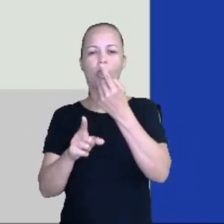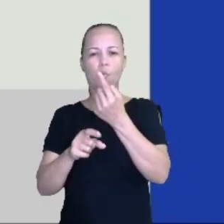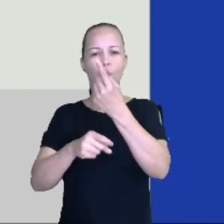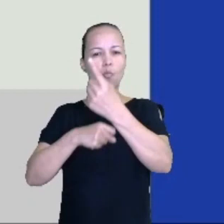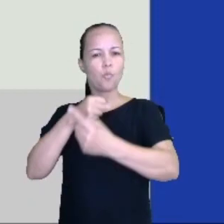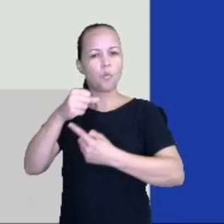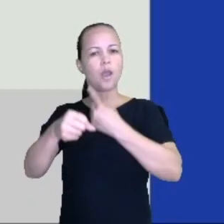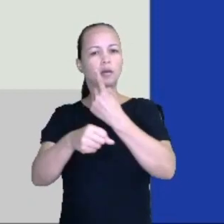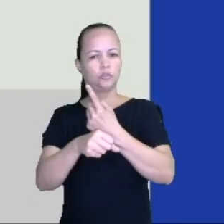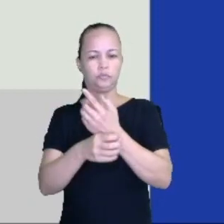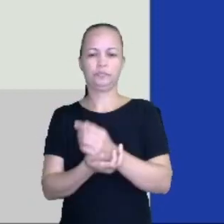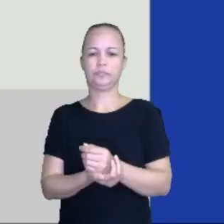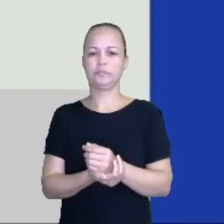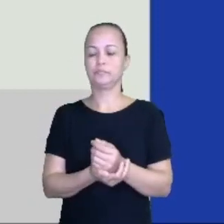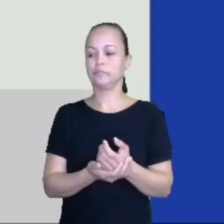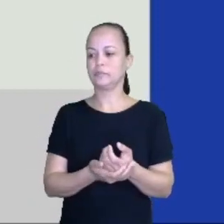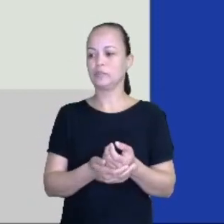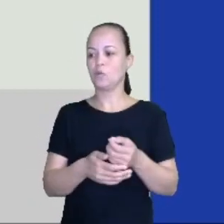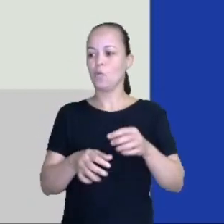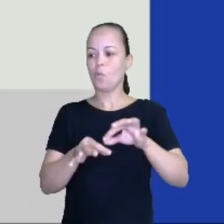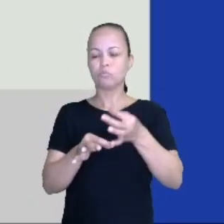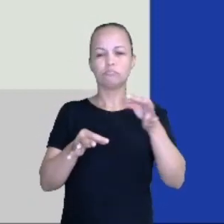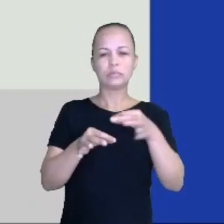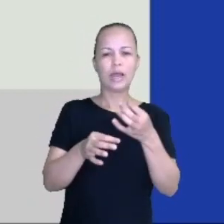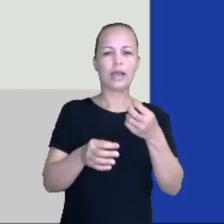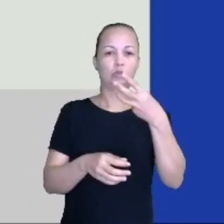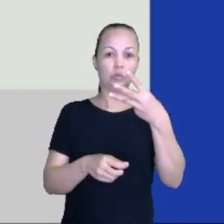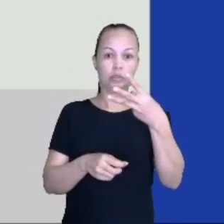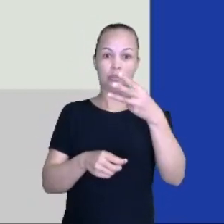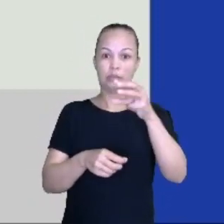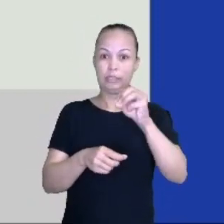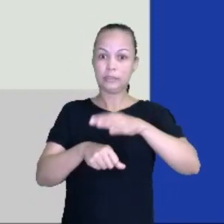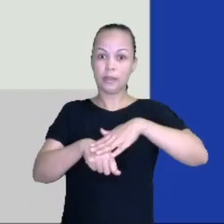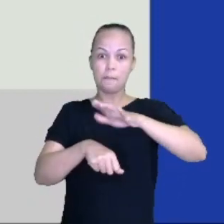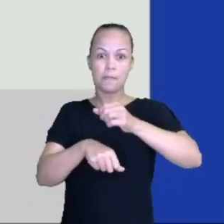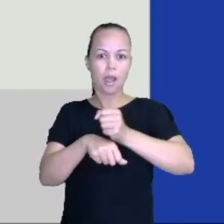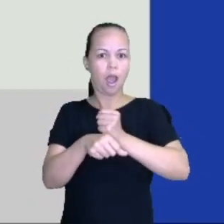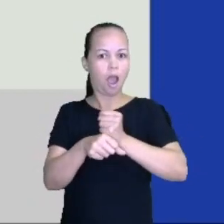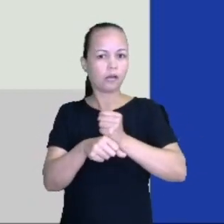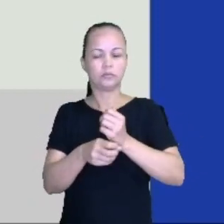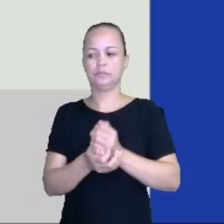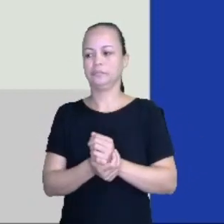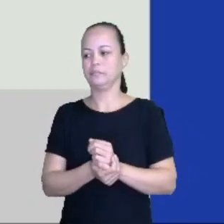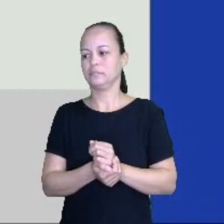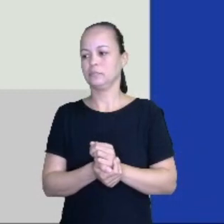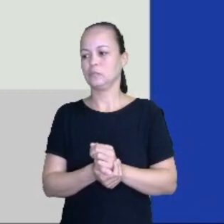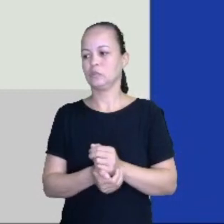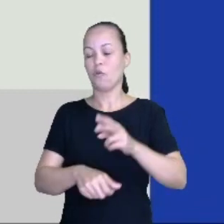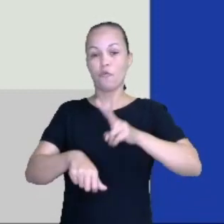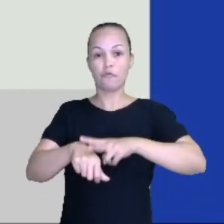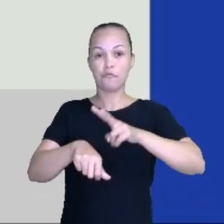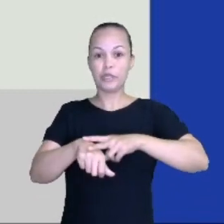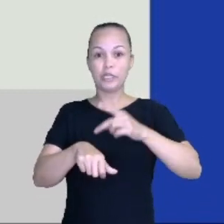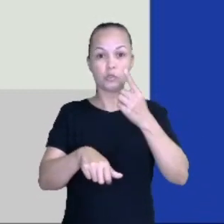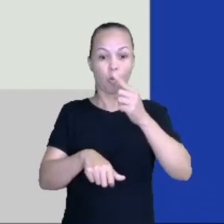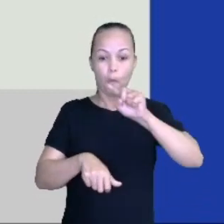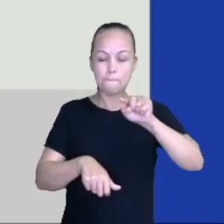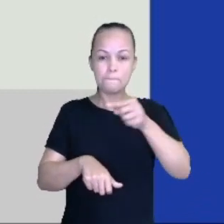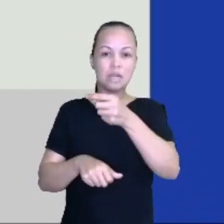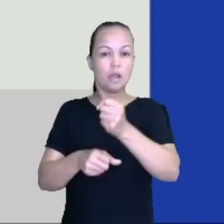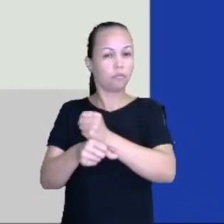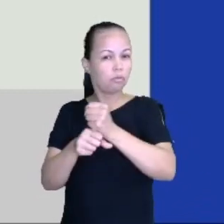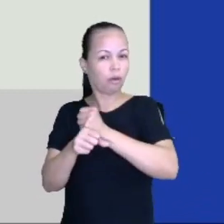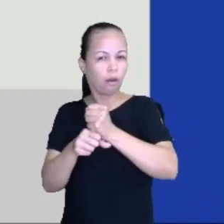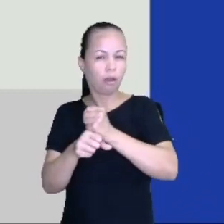nylon, 30 anos. O vidro, 1 milhão de anos. Cigarro e chiclete, 5